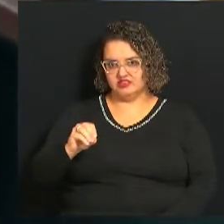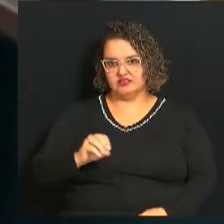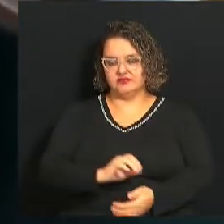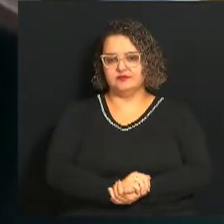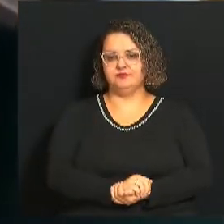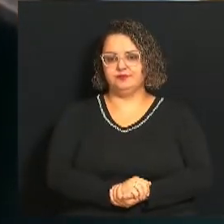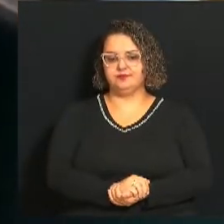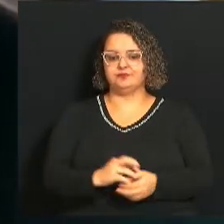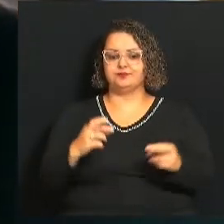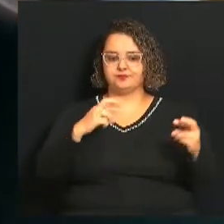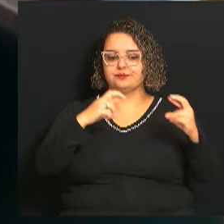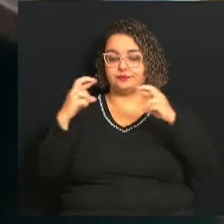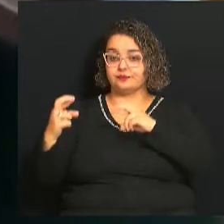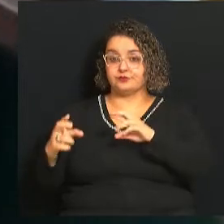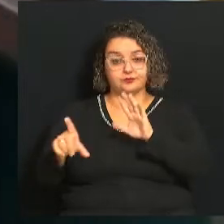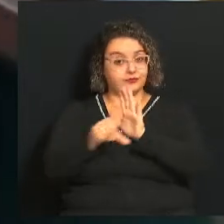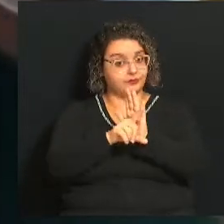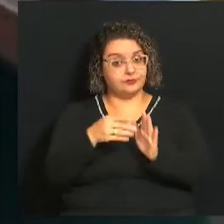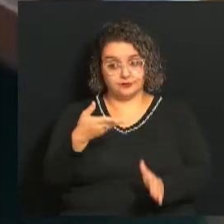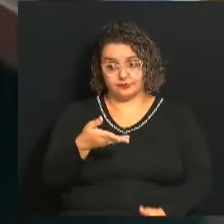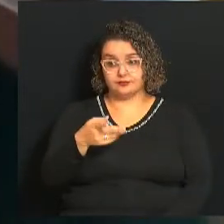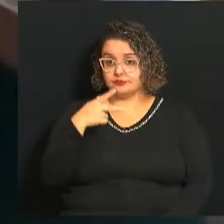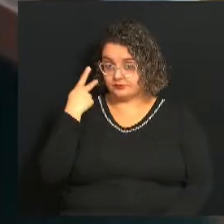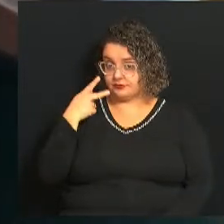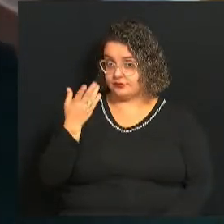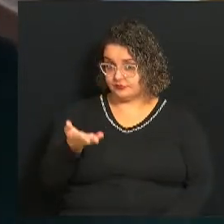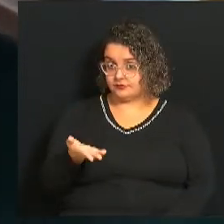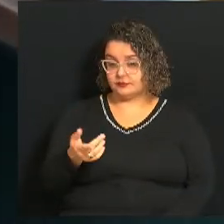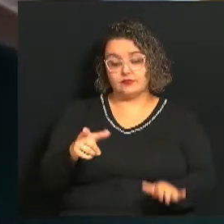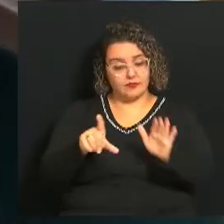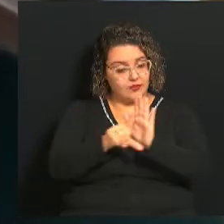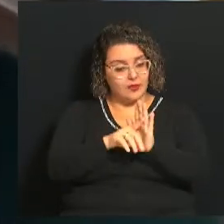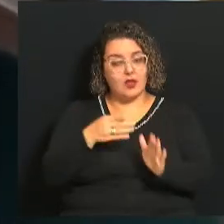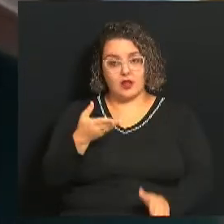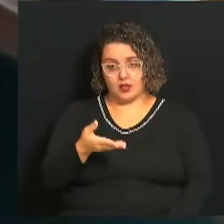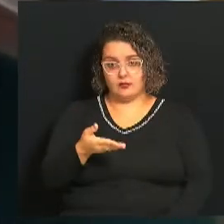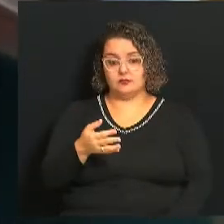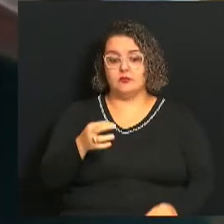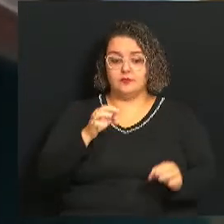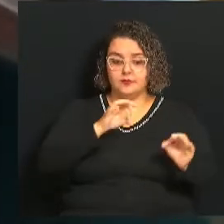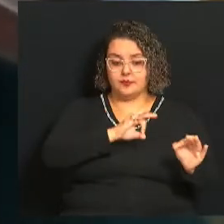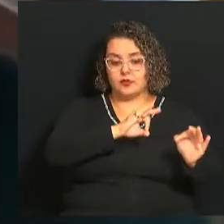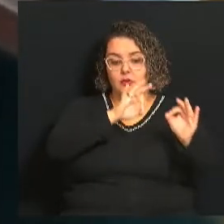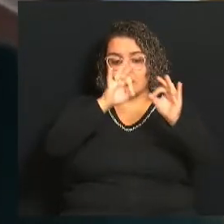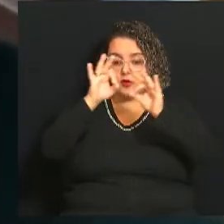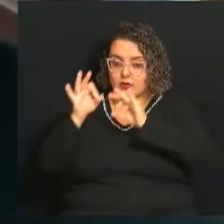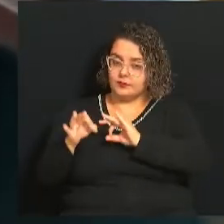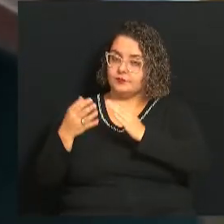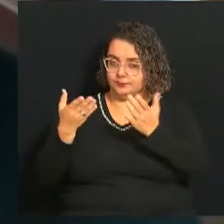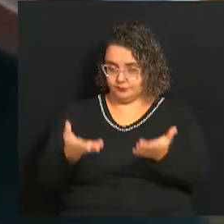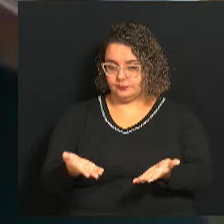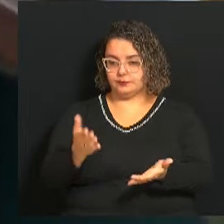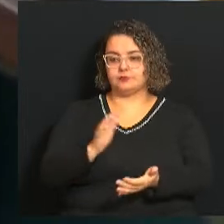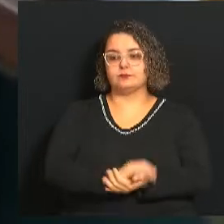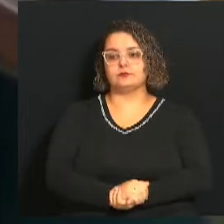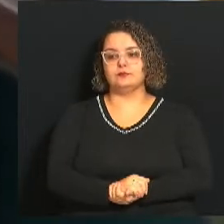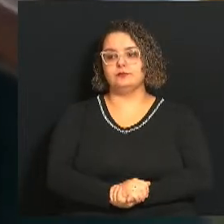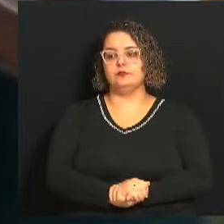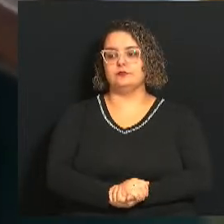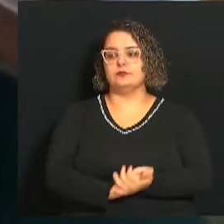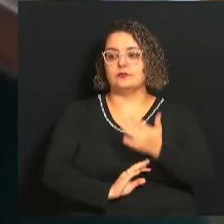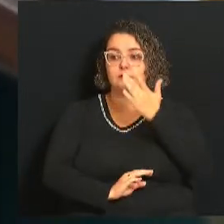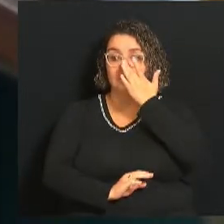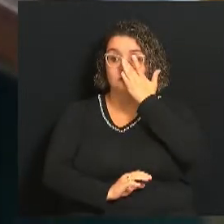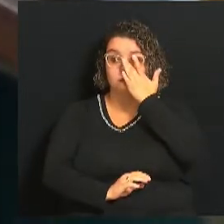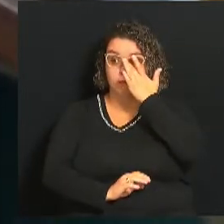até porque ele é lei, né, vereador? Ele é lei e é observado por conta disso. Nós estamos fazendo